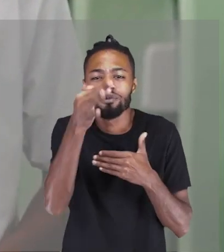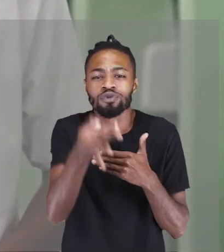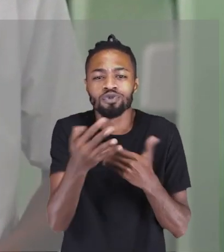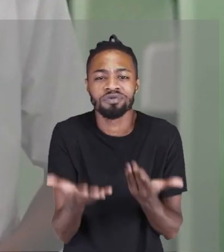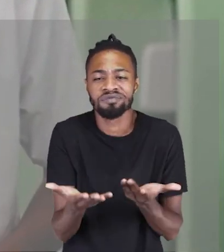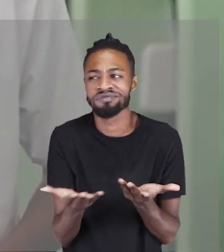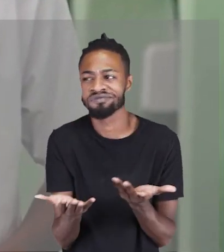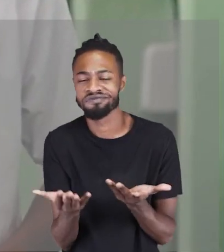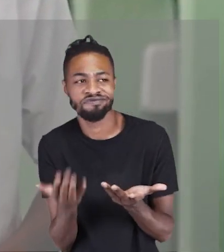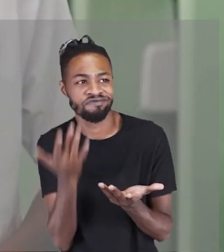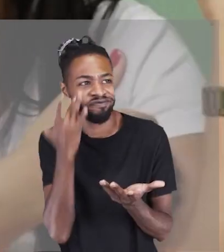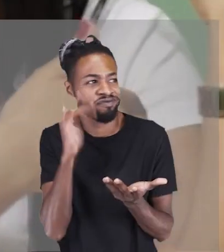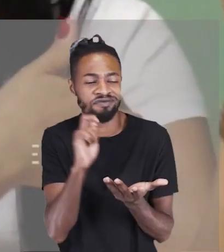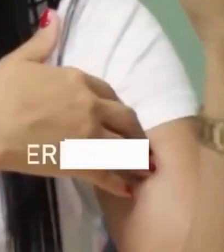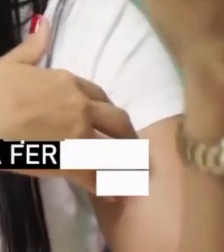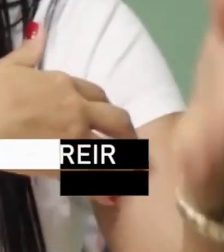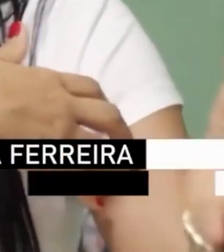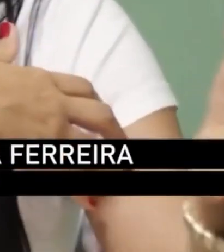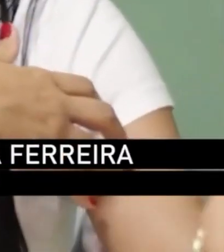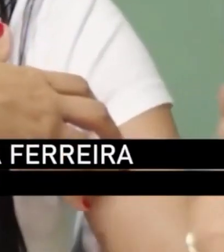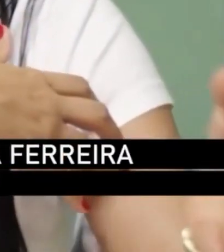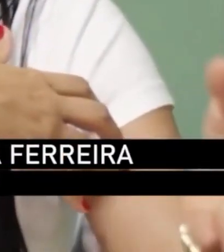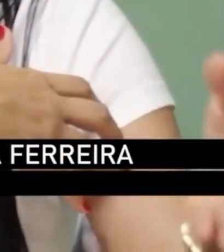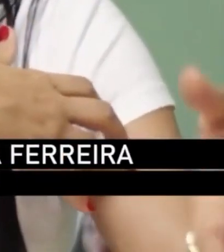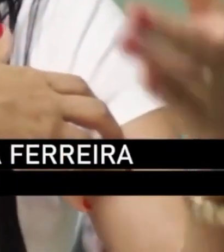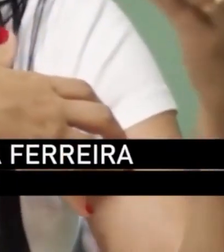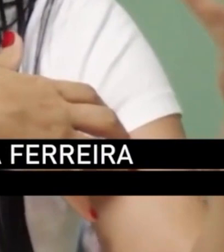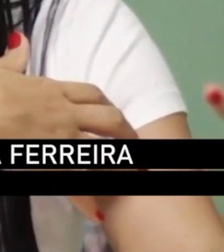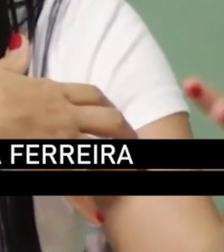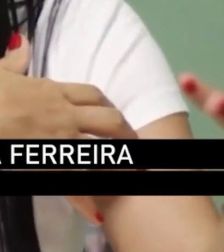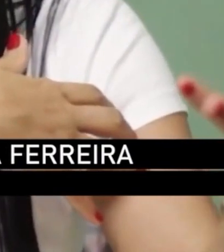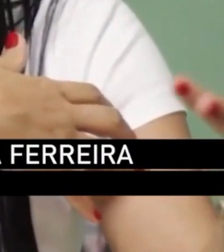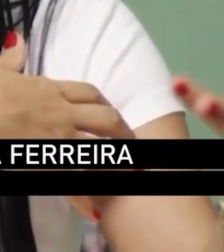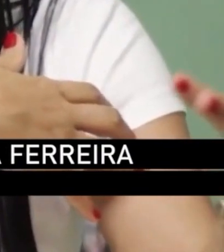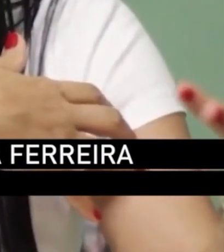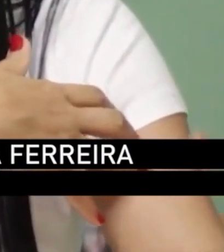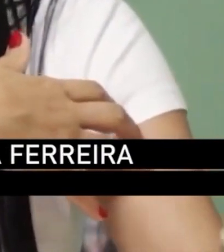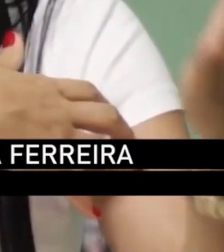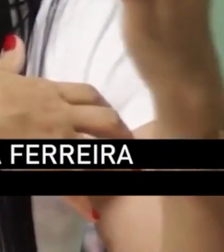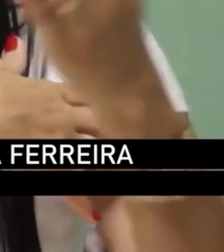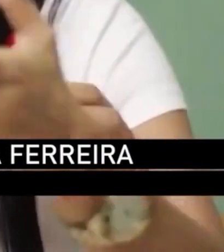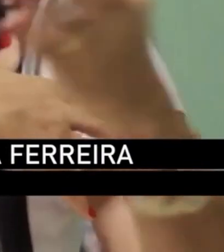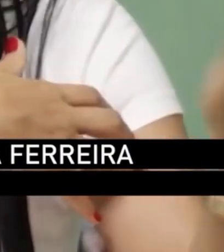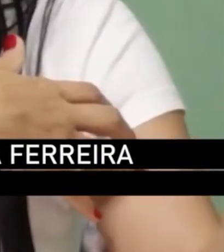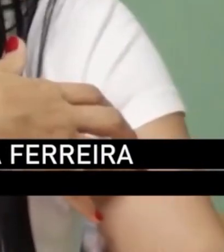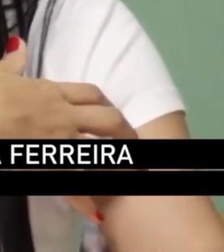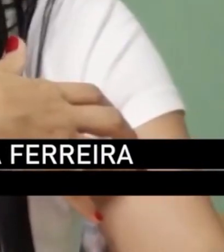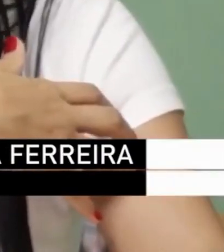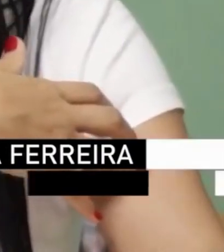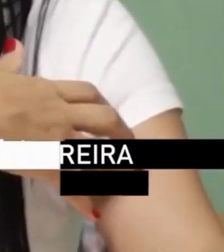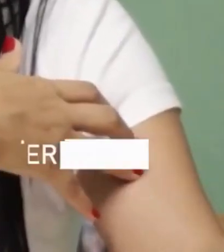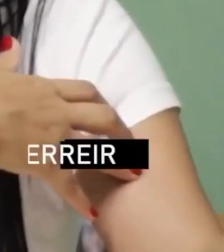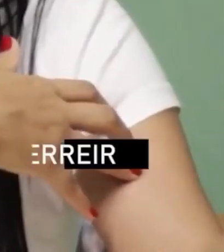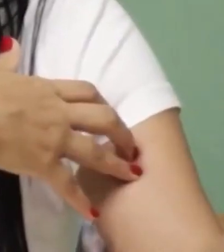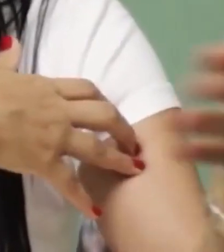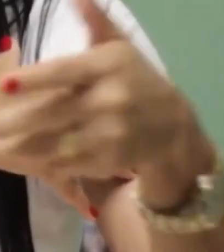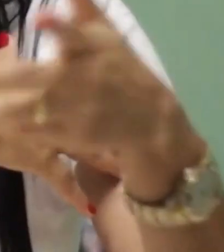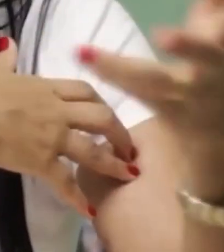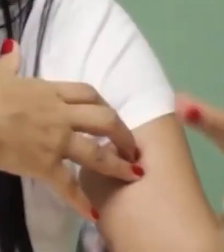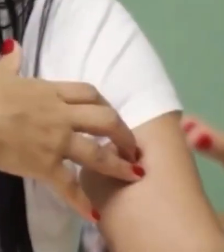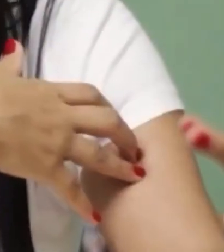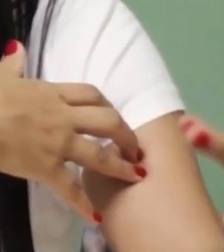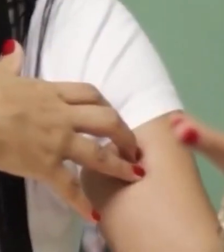isso? Os nossos alunos não se enxergam, sofrem de baixa estima. E é aí que começam todos os